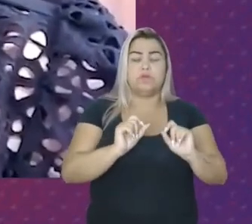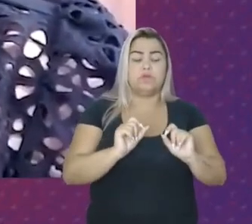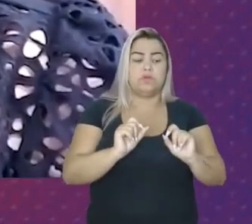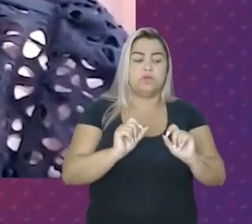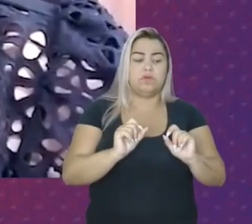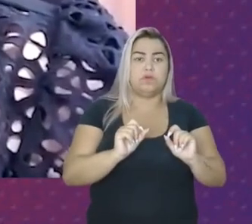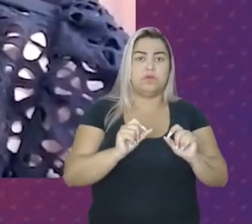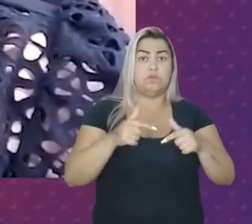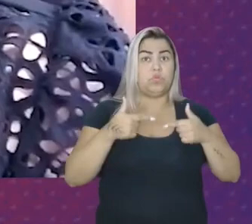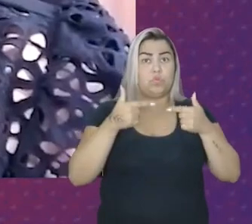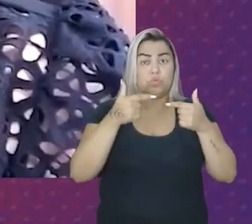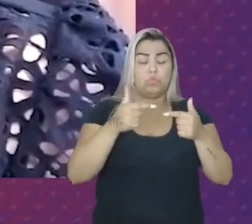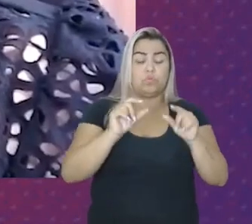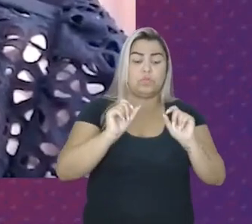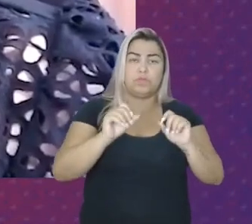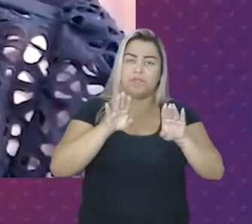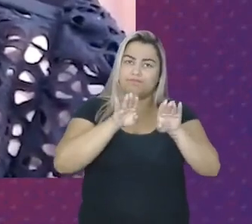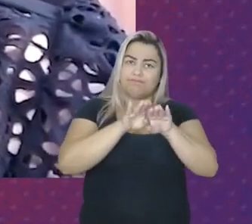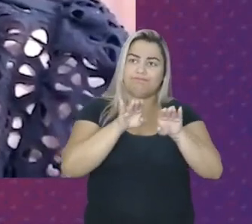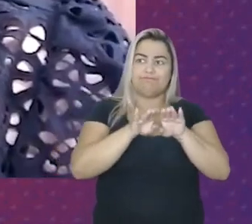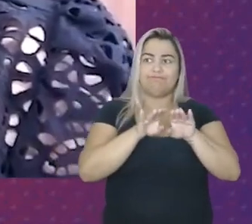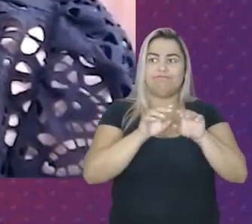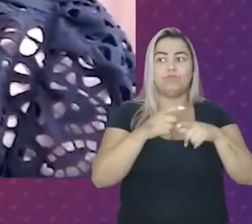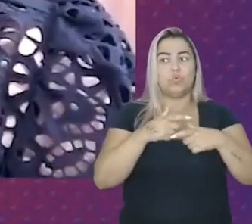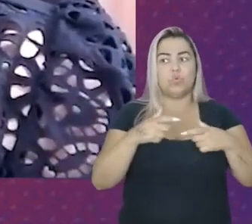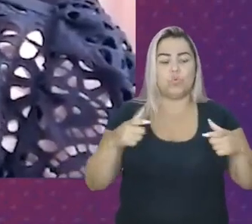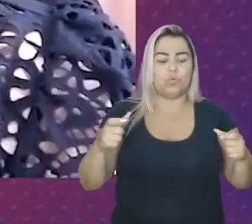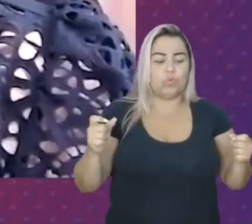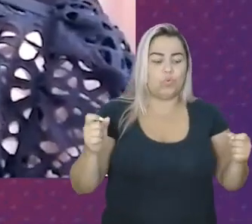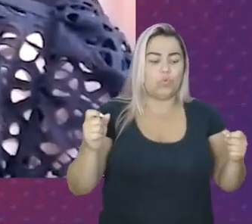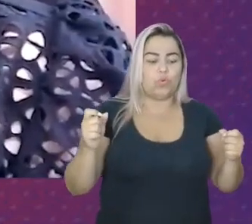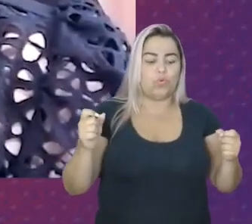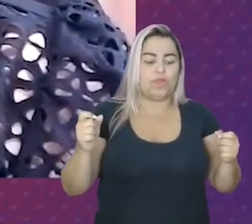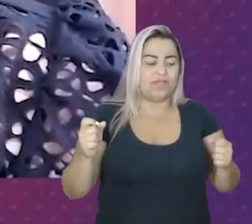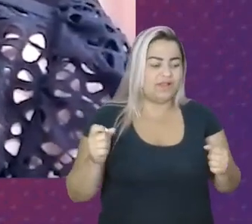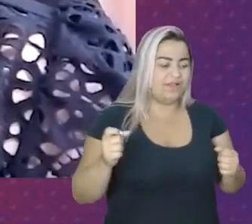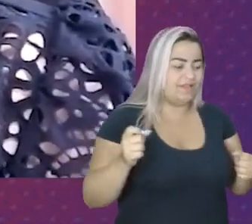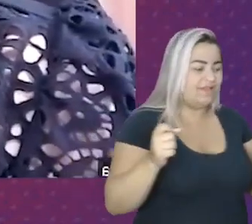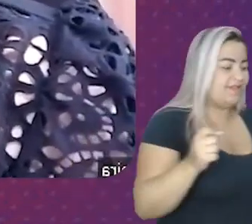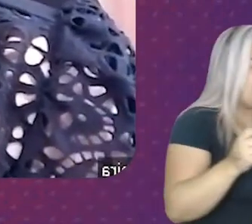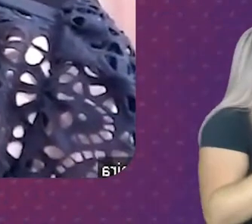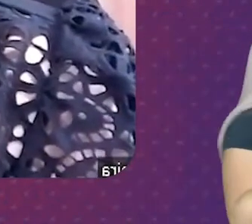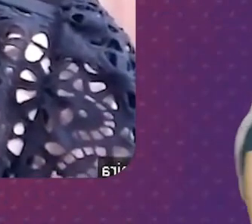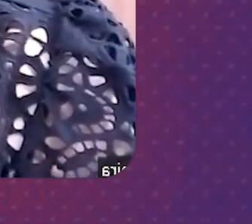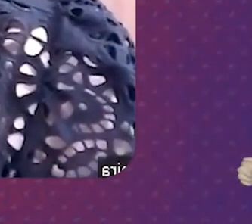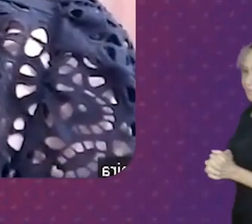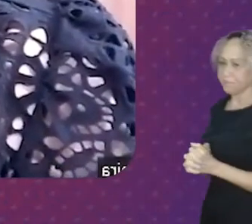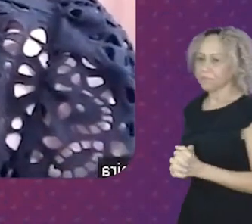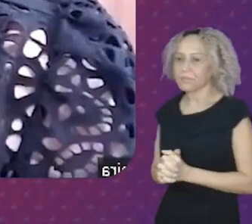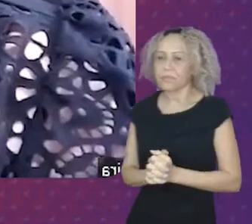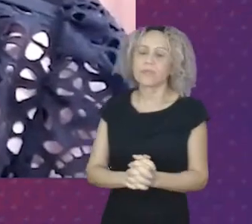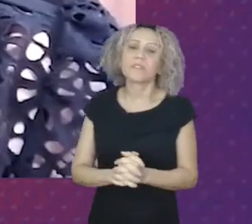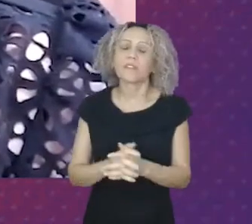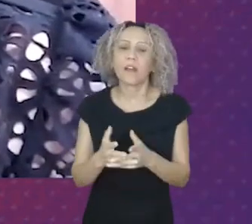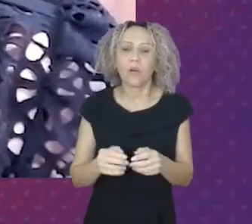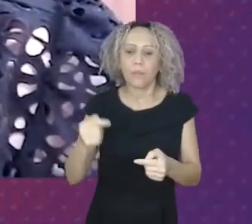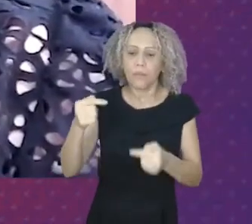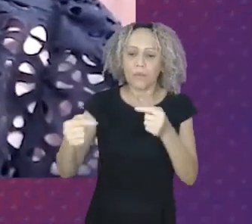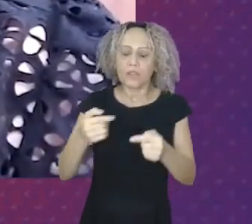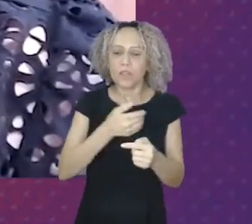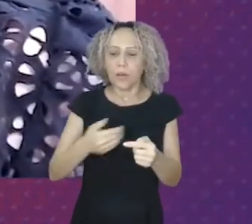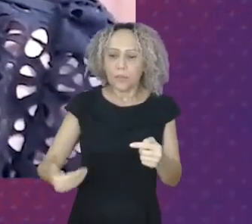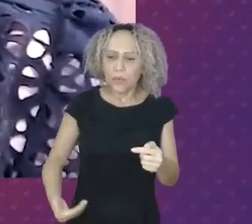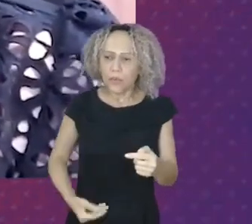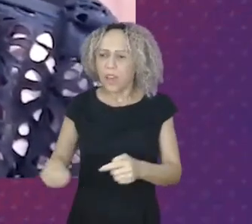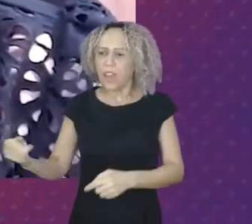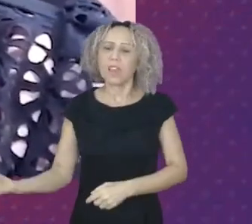lutar pela questão da igualdade salarial e ter isso enquanto política pública é fundamental,